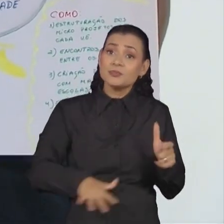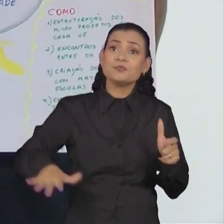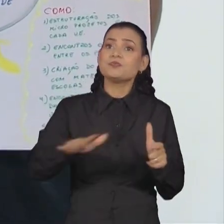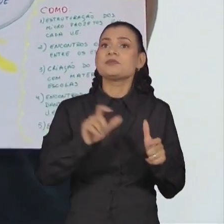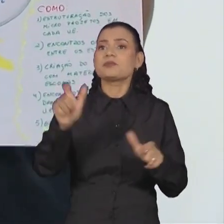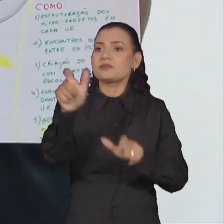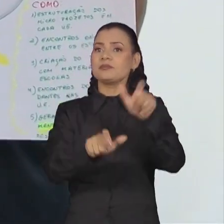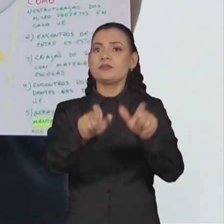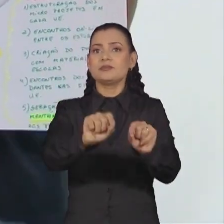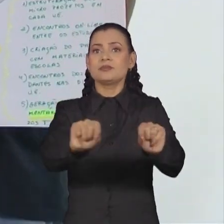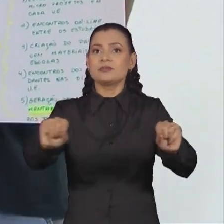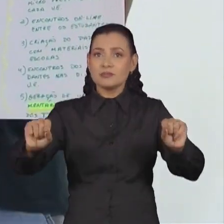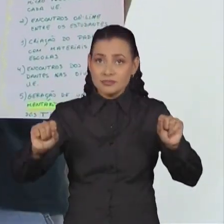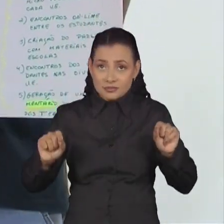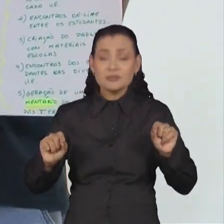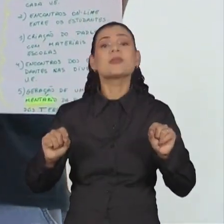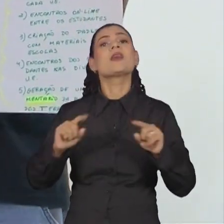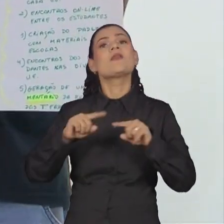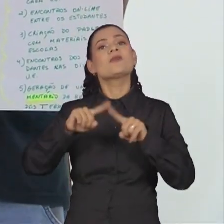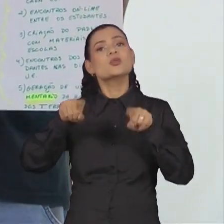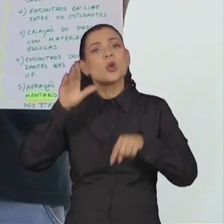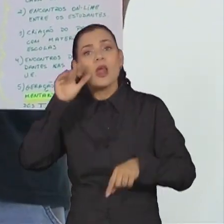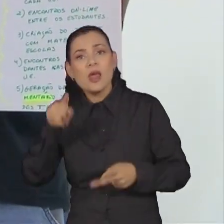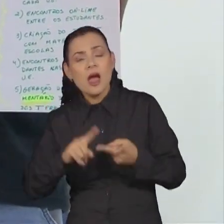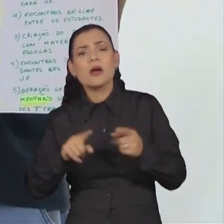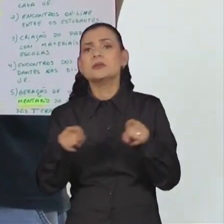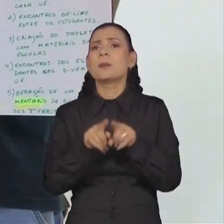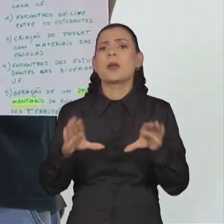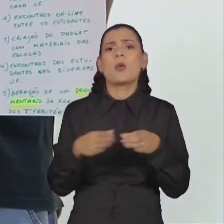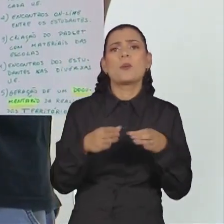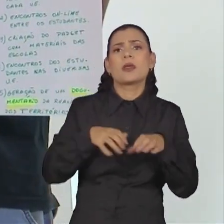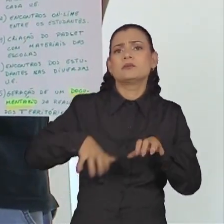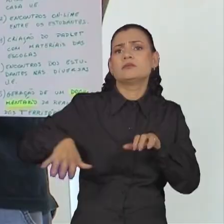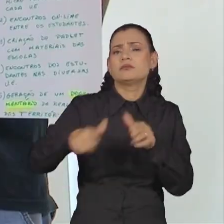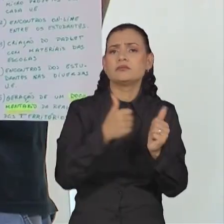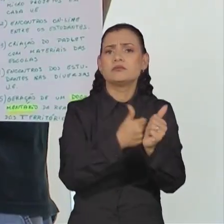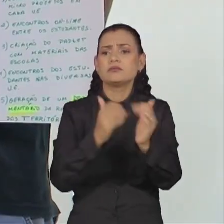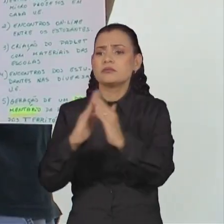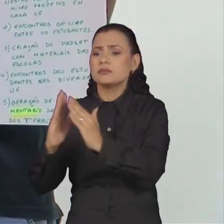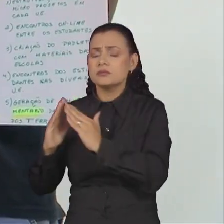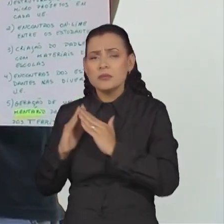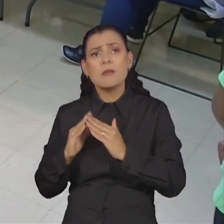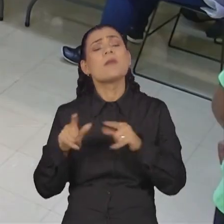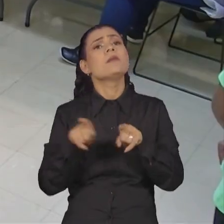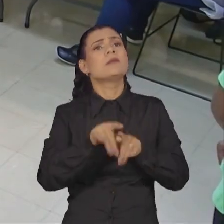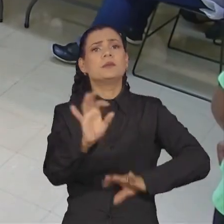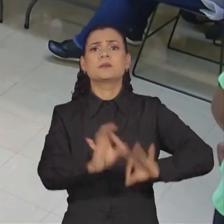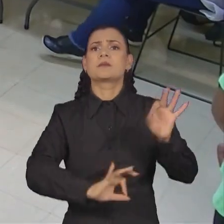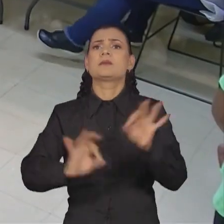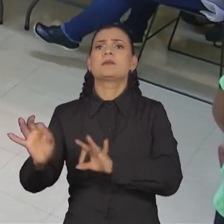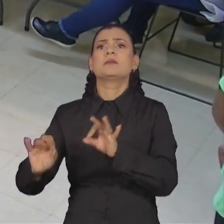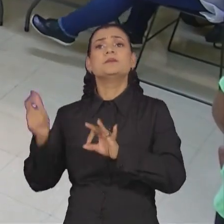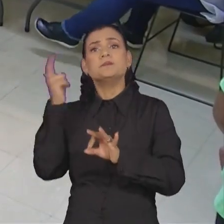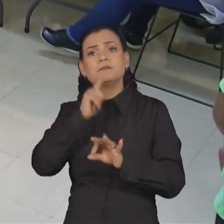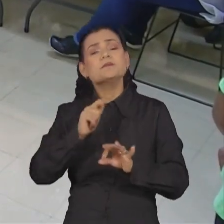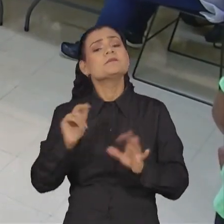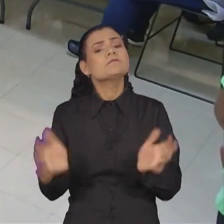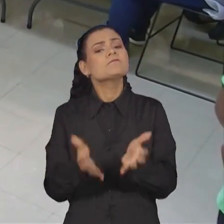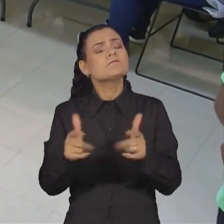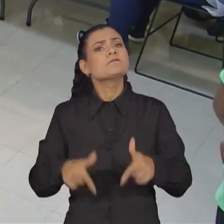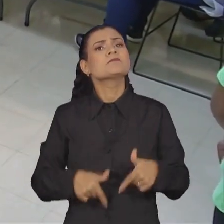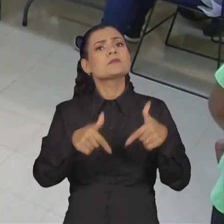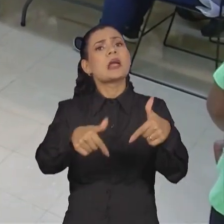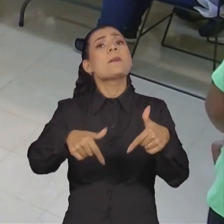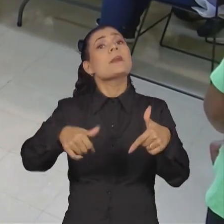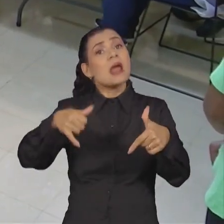pessoas, os estudantes, os funcionários, mas também a comunidade do entorno podem se preparar para minimizar esses